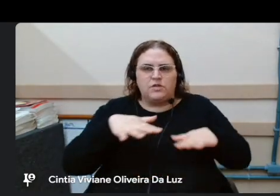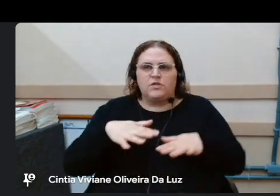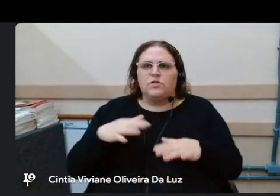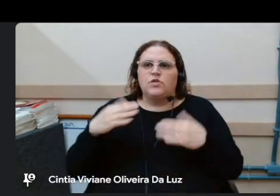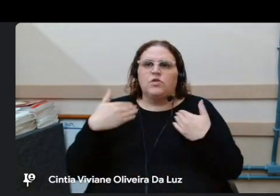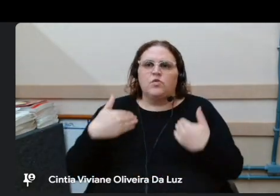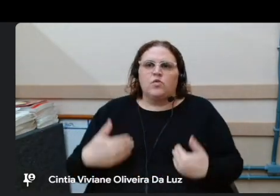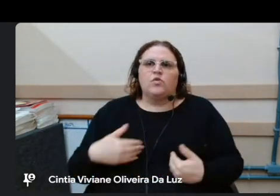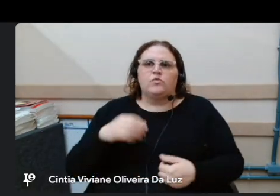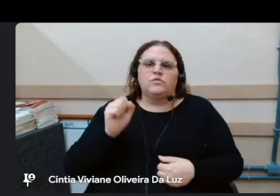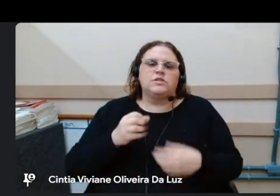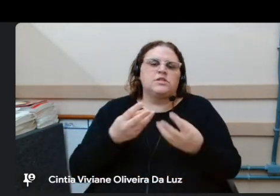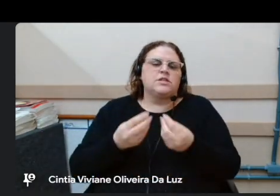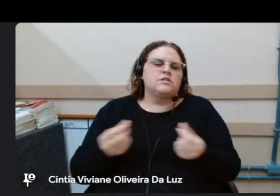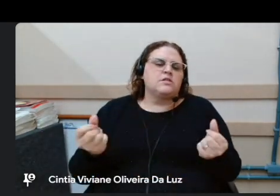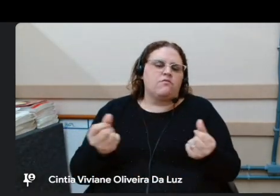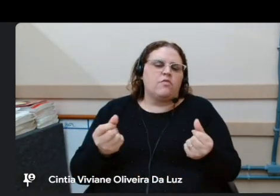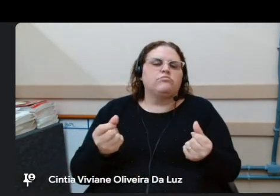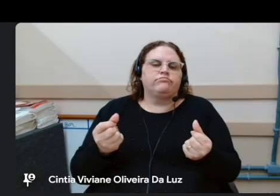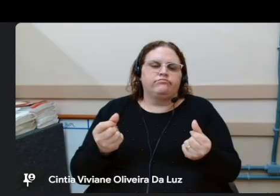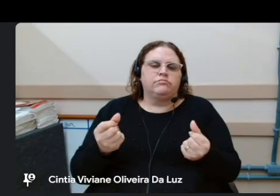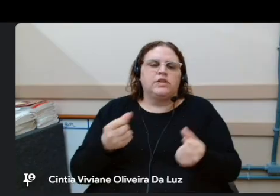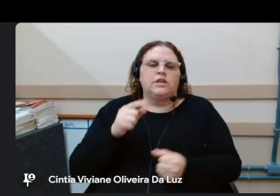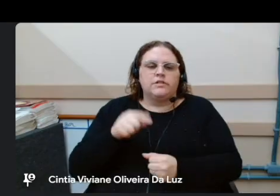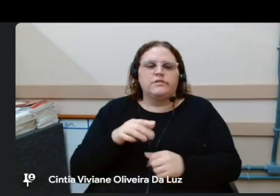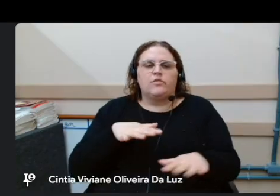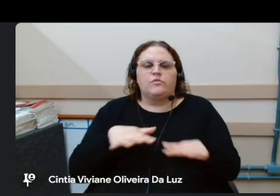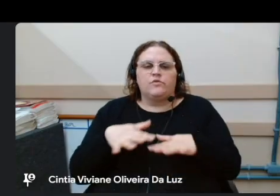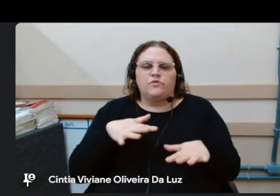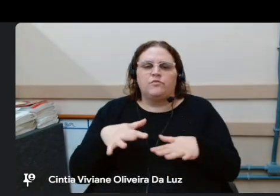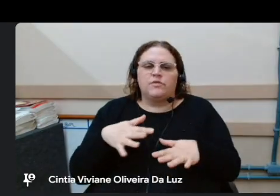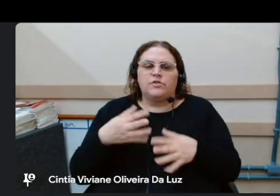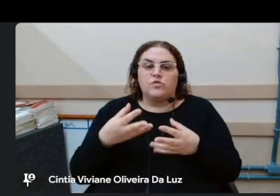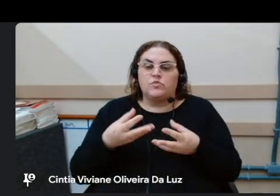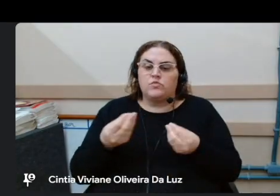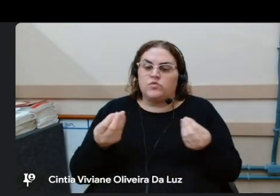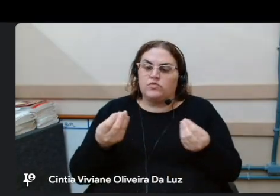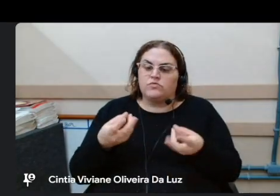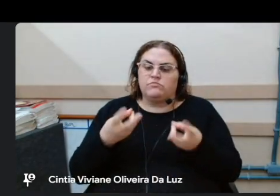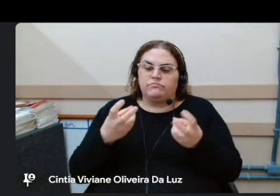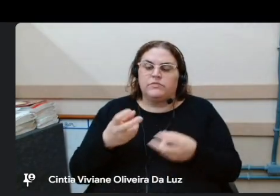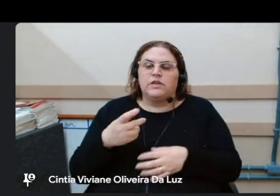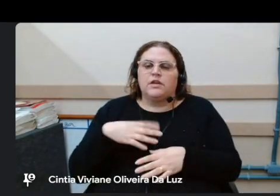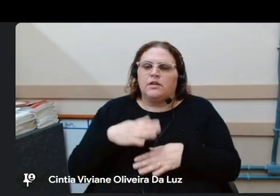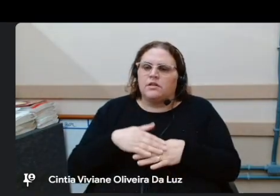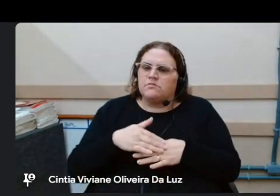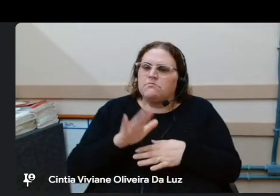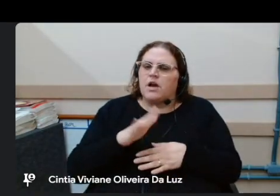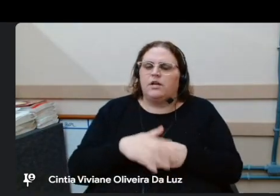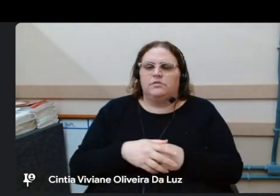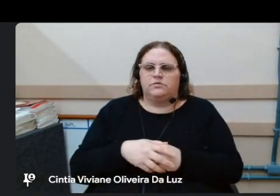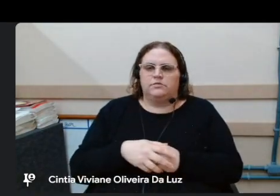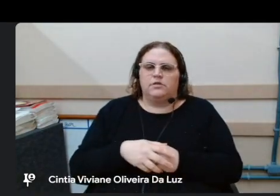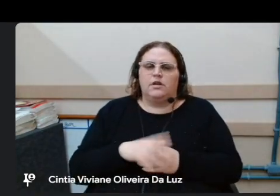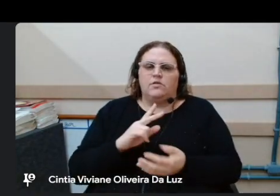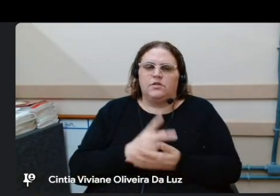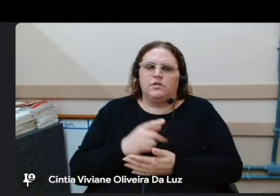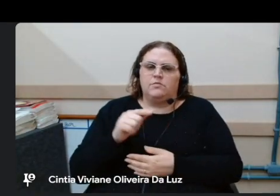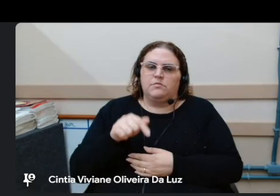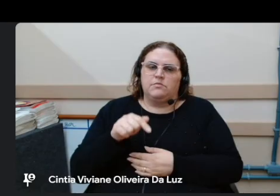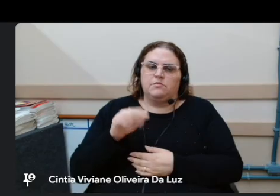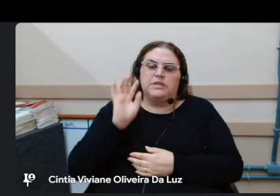acrobacias e sim para um corpo sensível isso tem sido um movimento muito deflagrado e cada vez